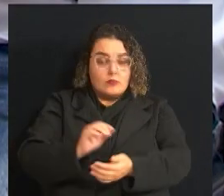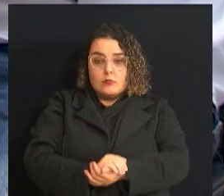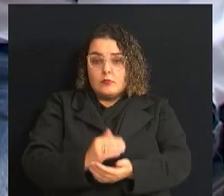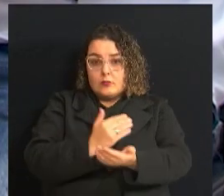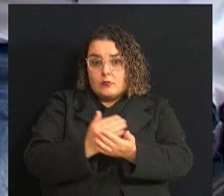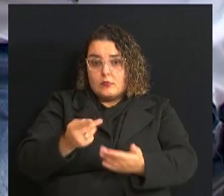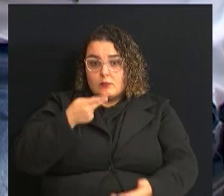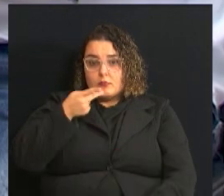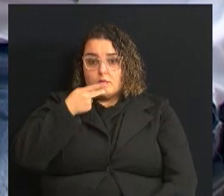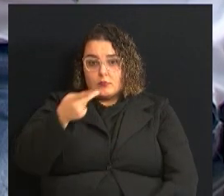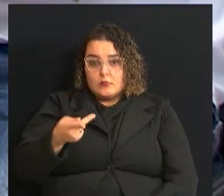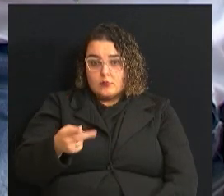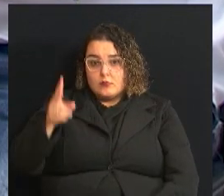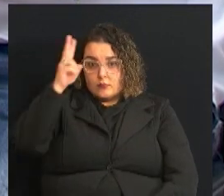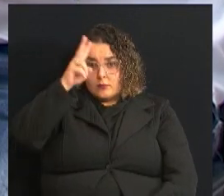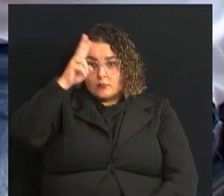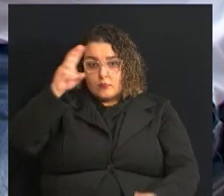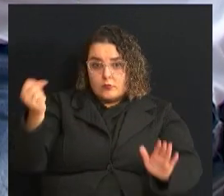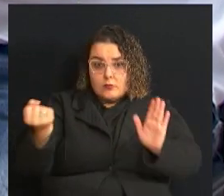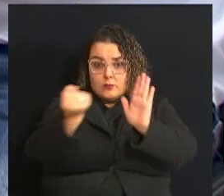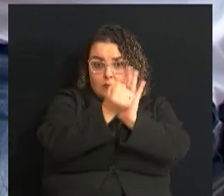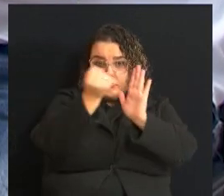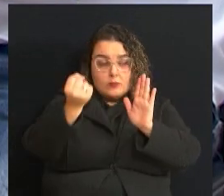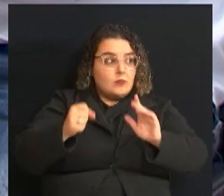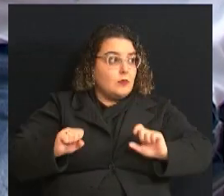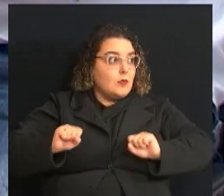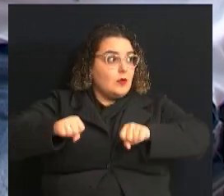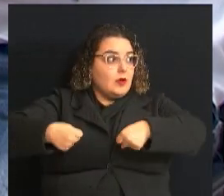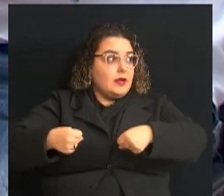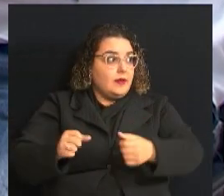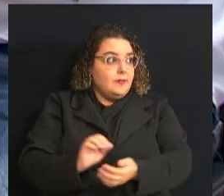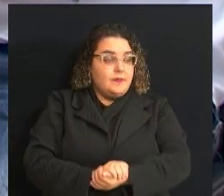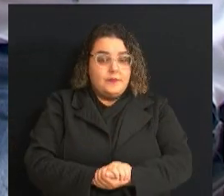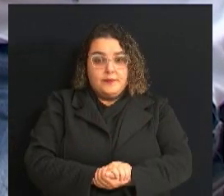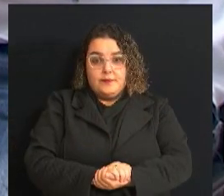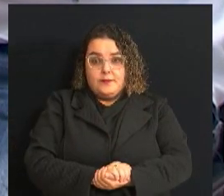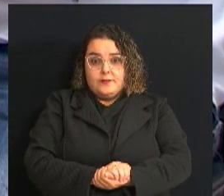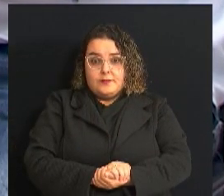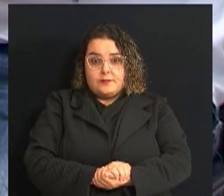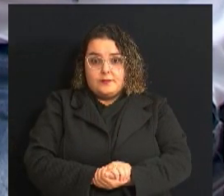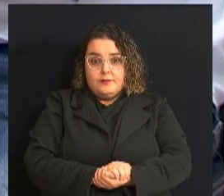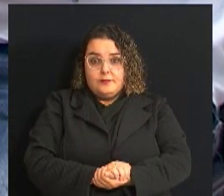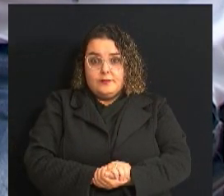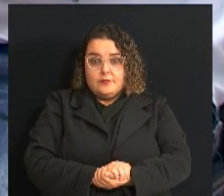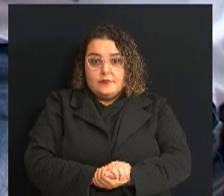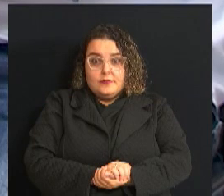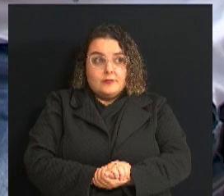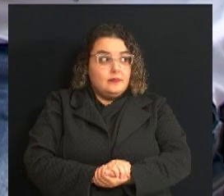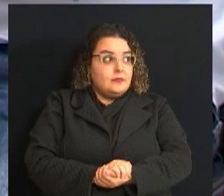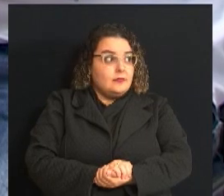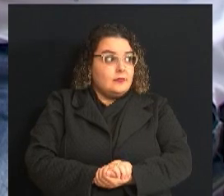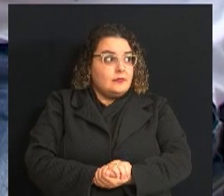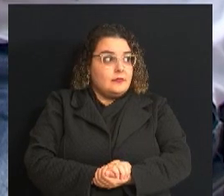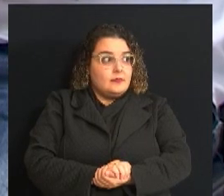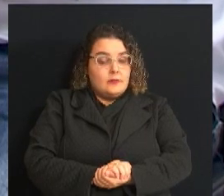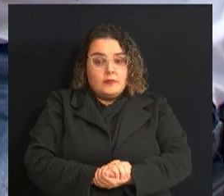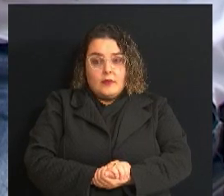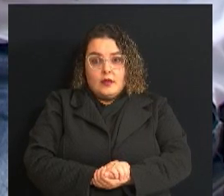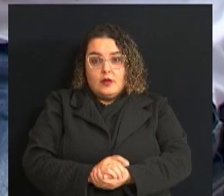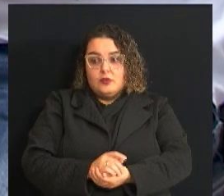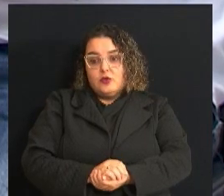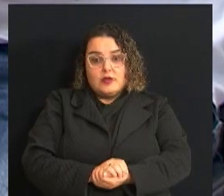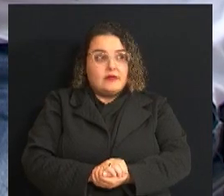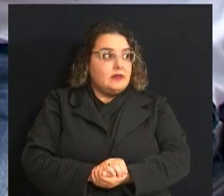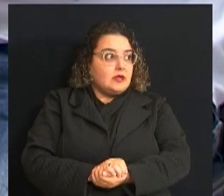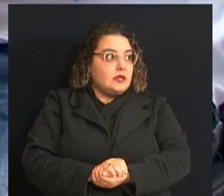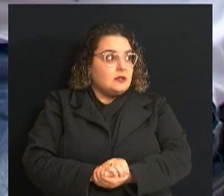aí historicamente lutando para a gente ampliar o acesso à escola para todos, né? Então, há muitos riscos